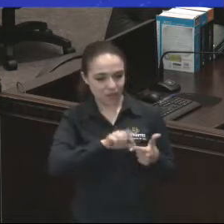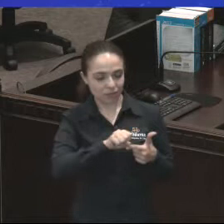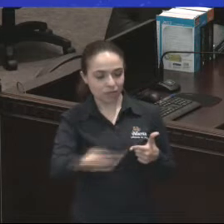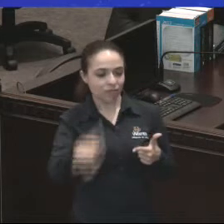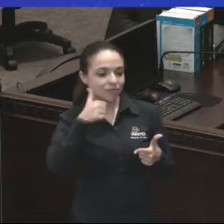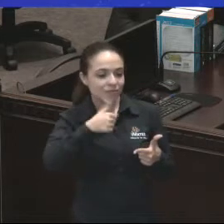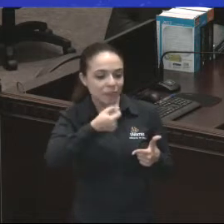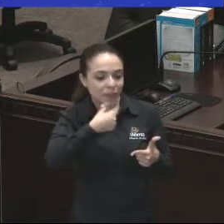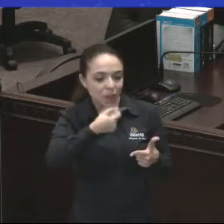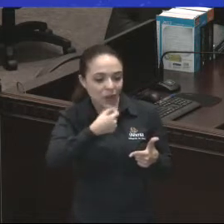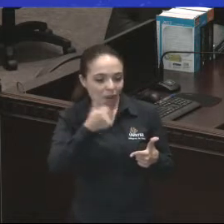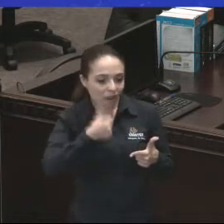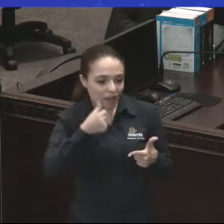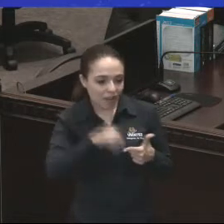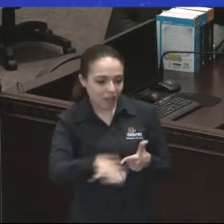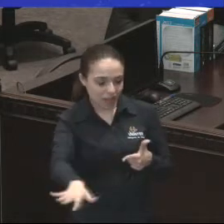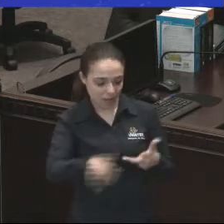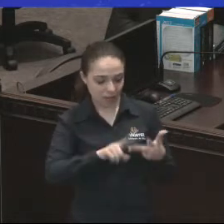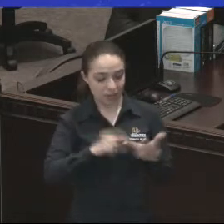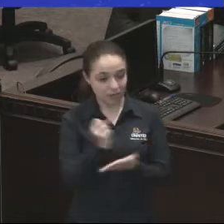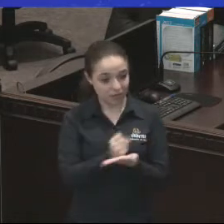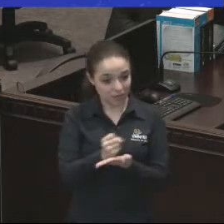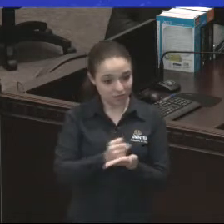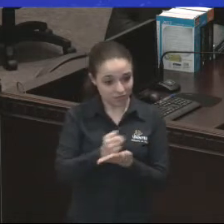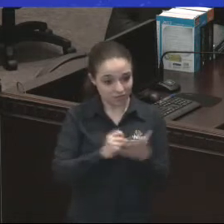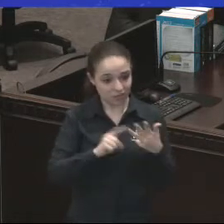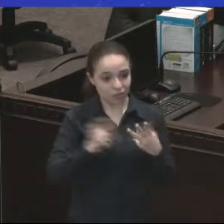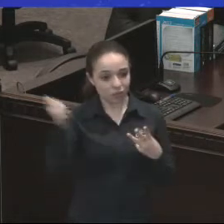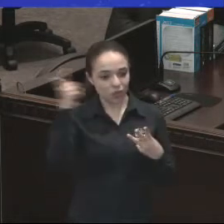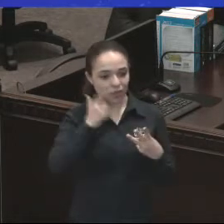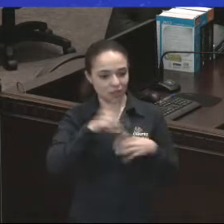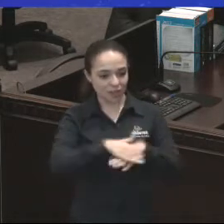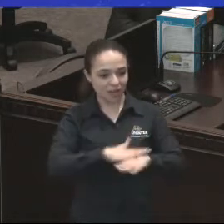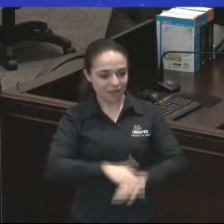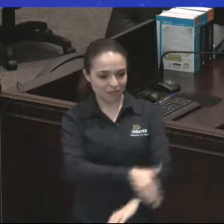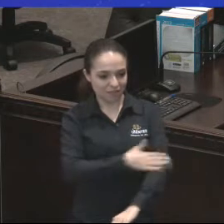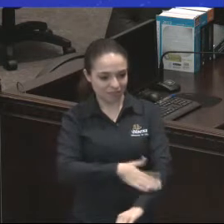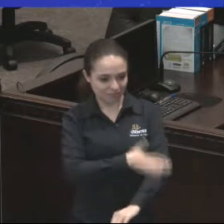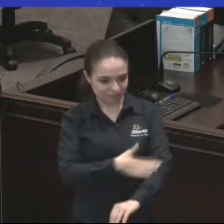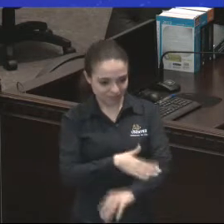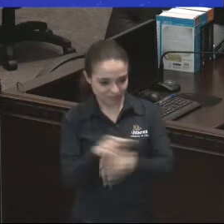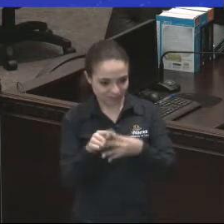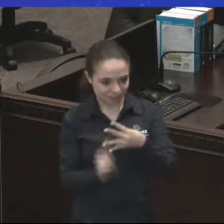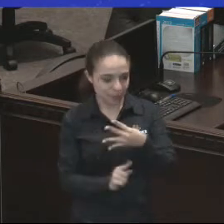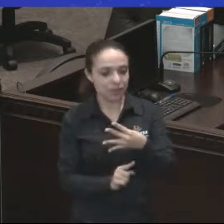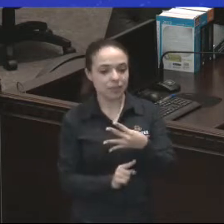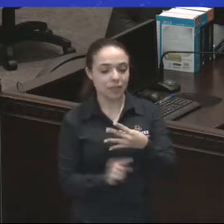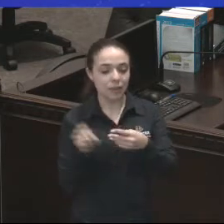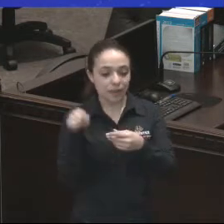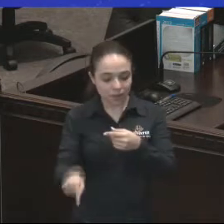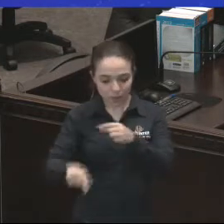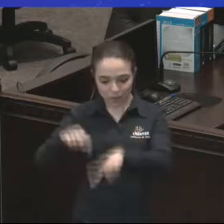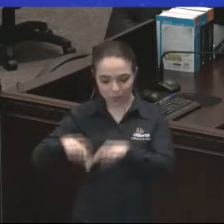sexuais femininos, produtos farmacêuticos e protetores solares. Eles encontraram todos esses